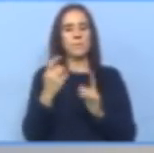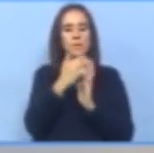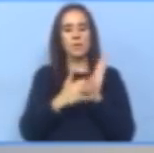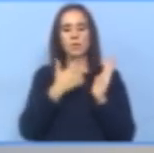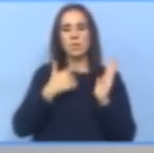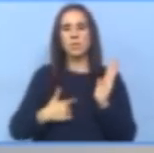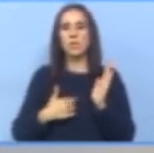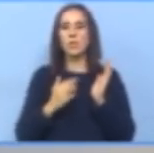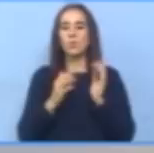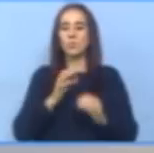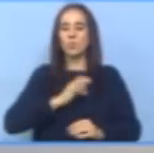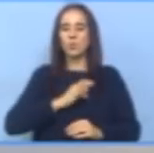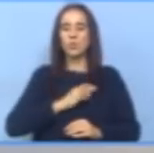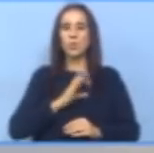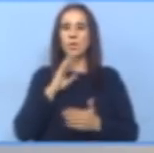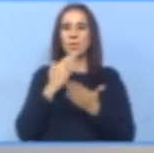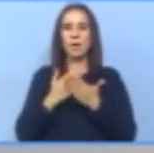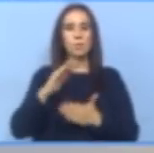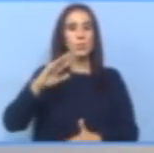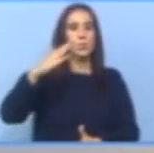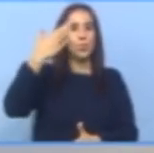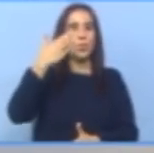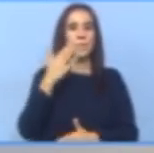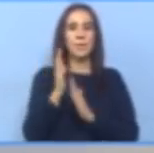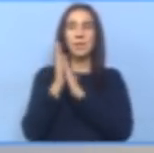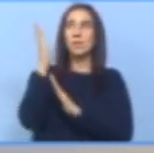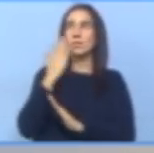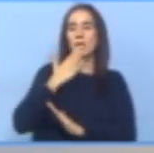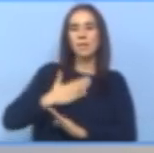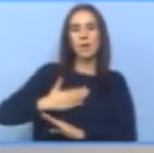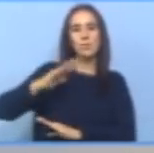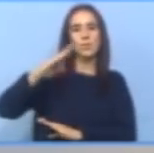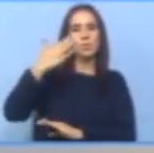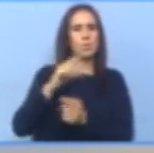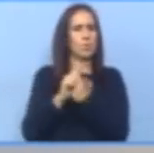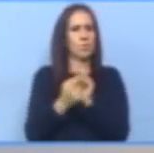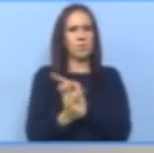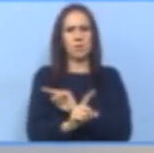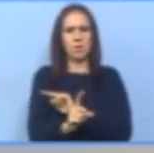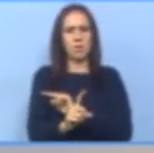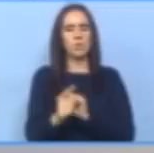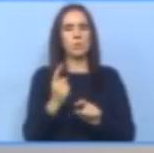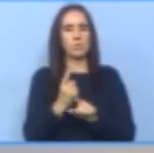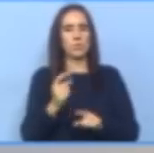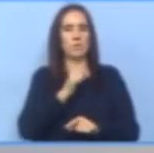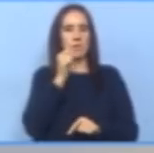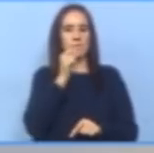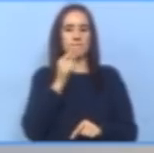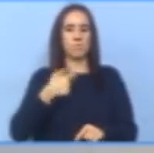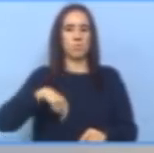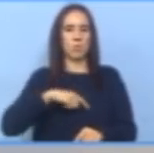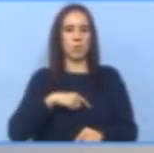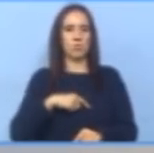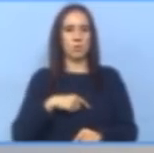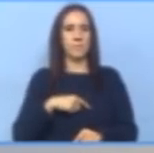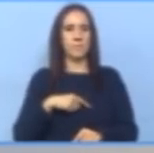como primícias. Ou seja, é Deus que nos dá a sua primícia e não o contrário, porque normalmente o que se faz é que nós oferecemos as